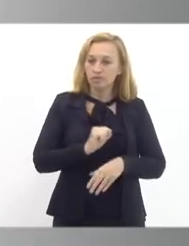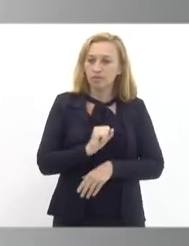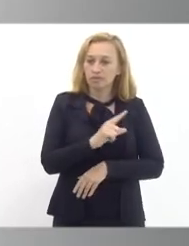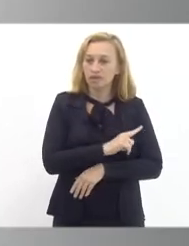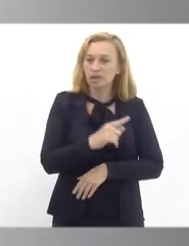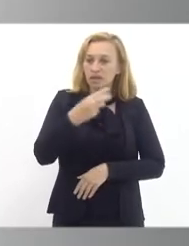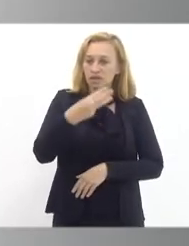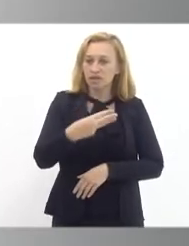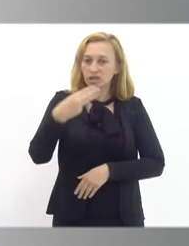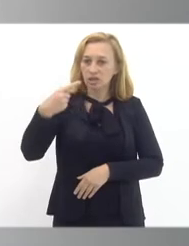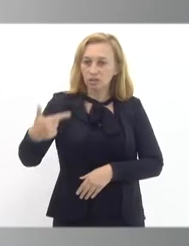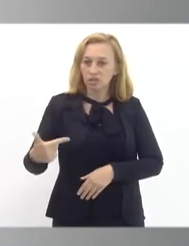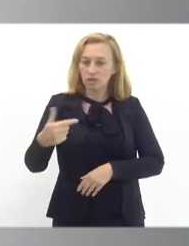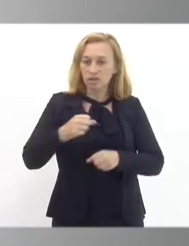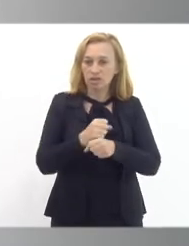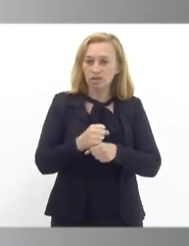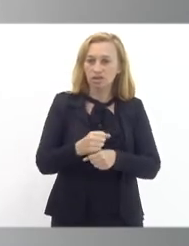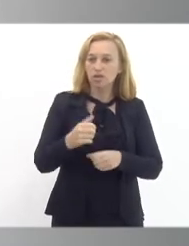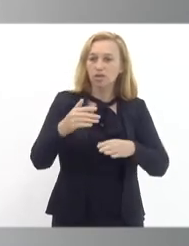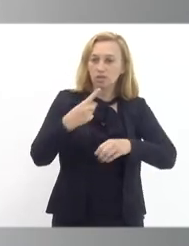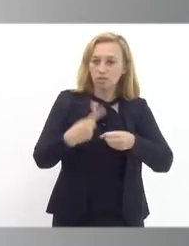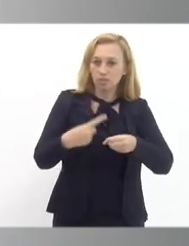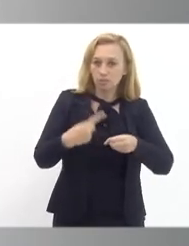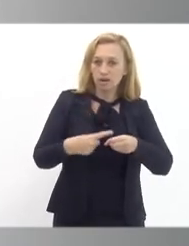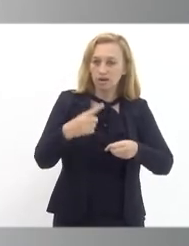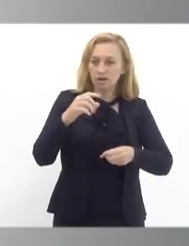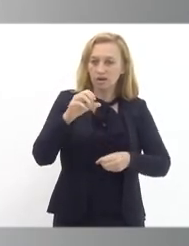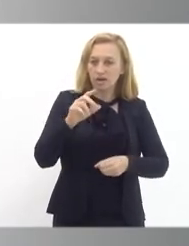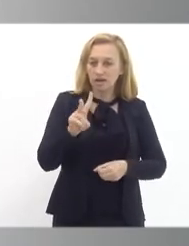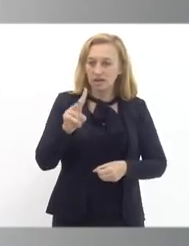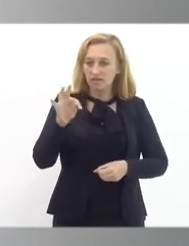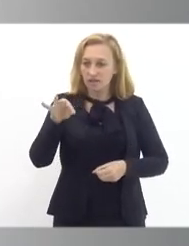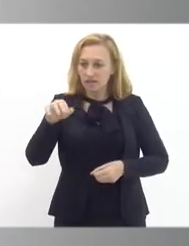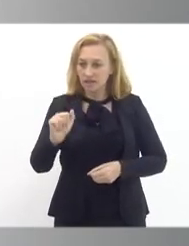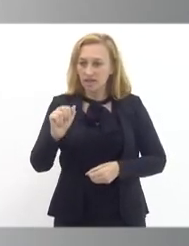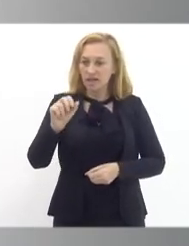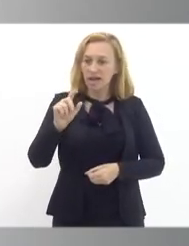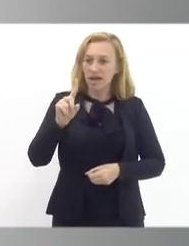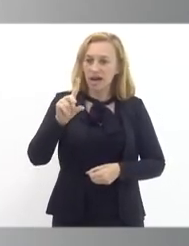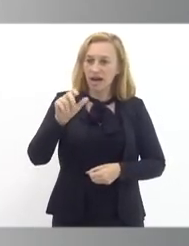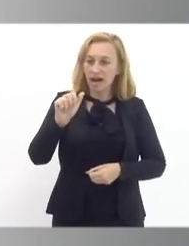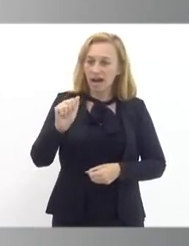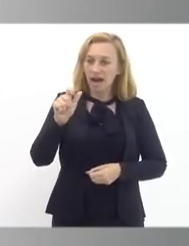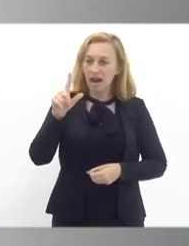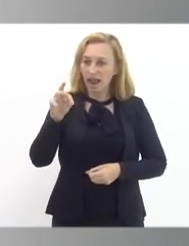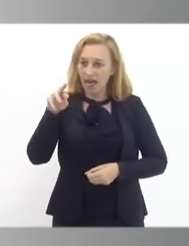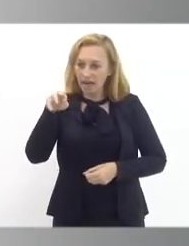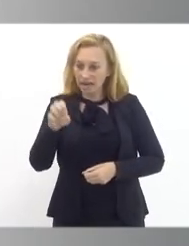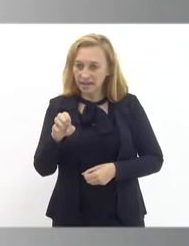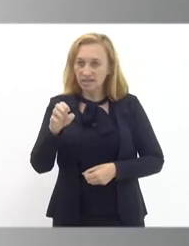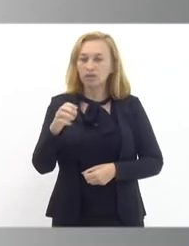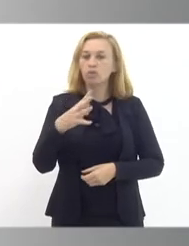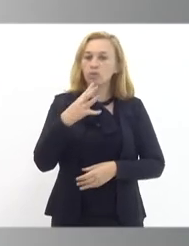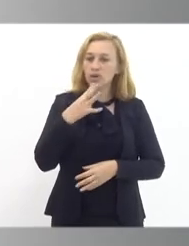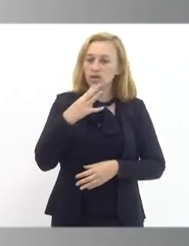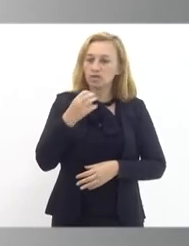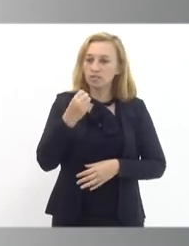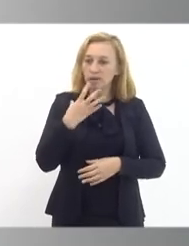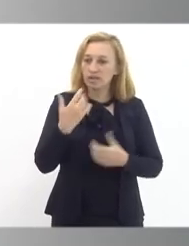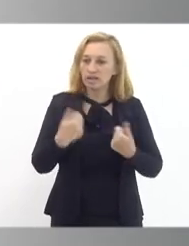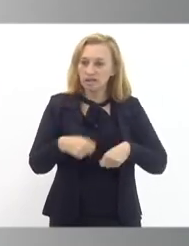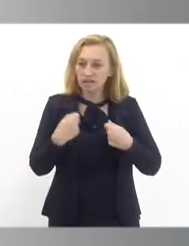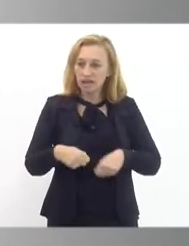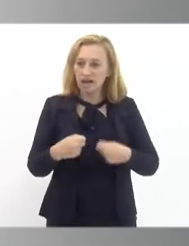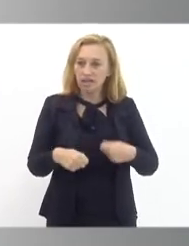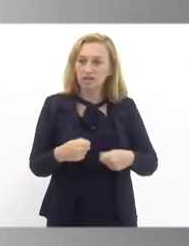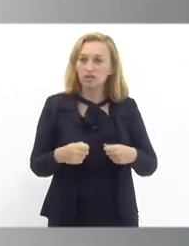moro no bairro Vista Alegre, sei dos anseios, da dificuldade que os munícipes têm naquele município. Uma área de lazer,